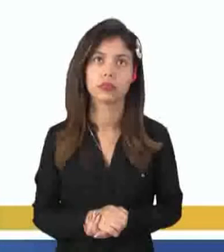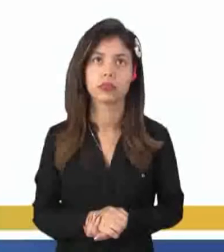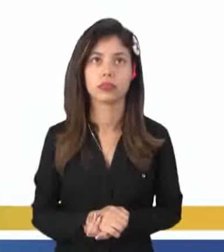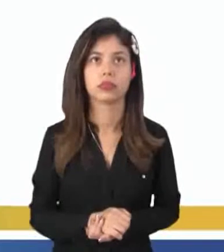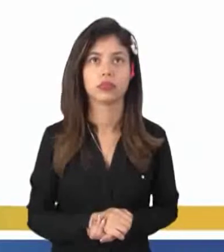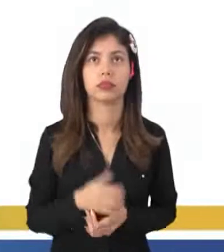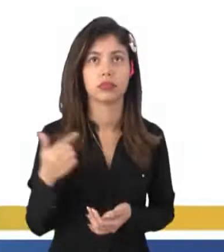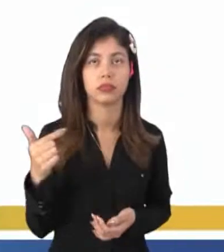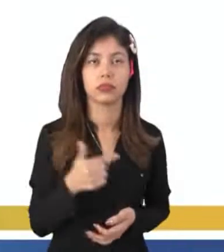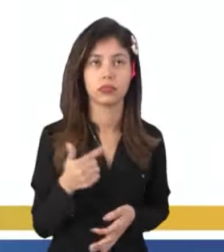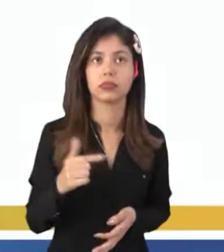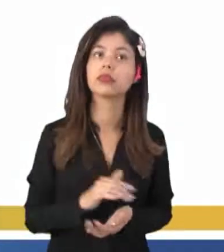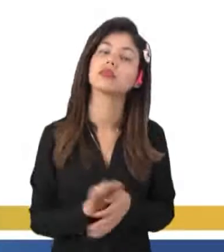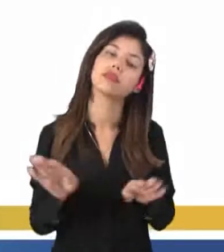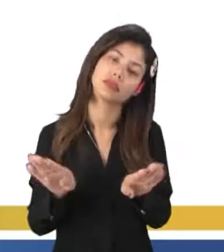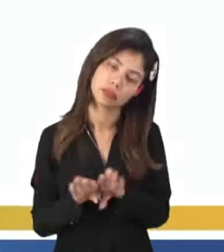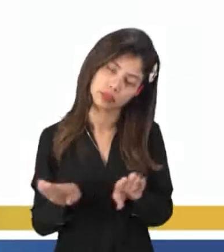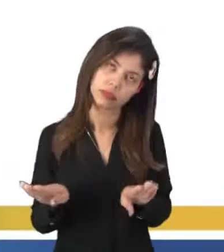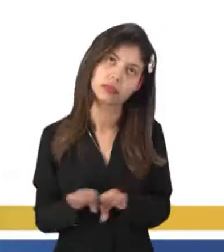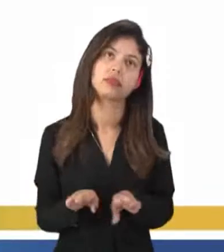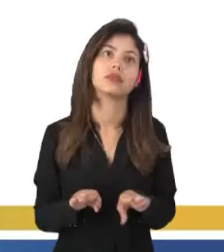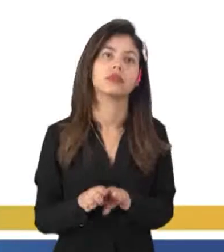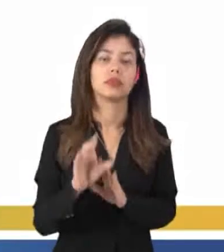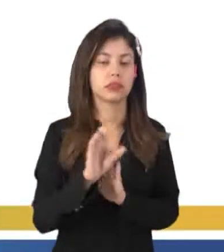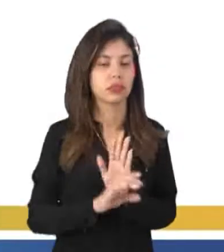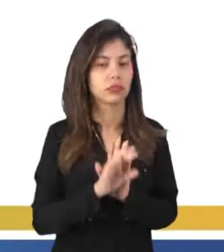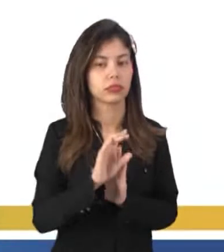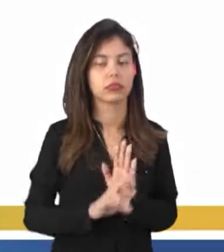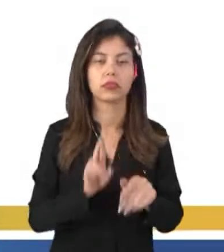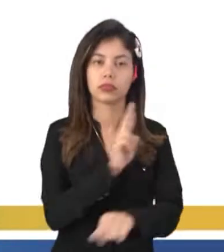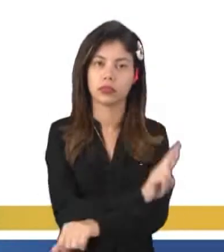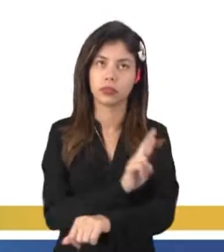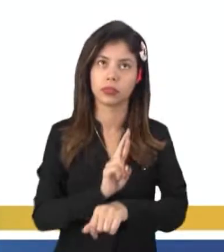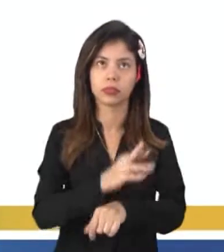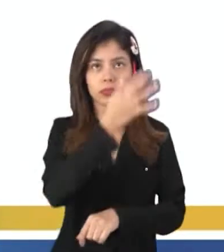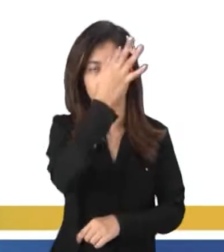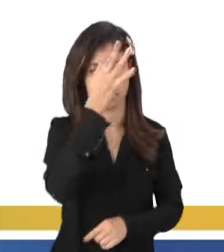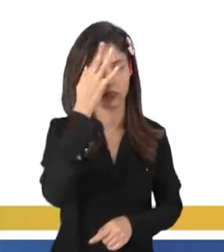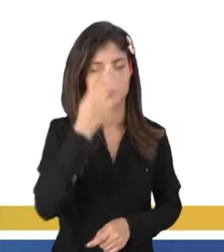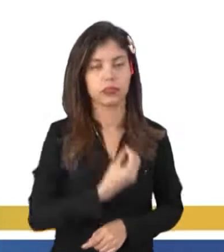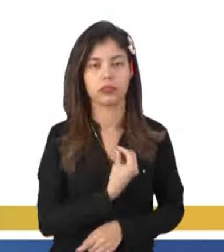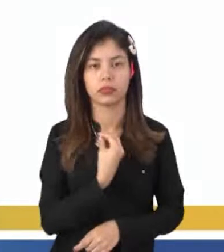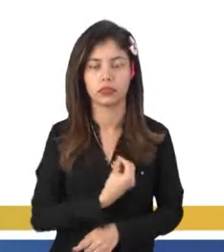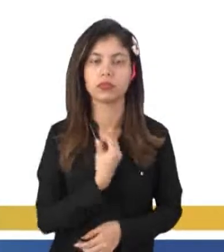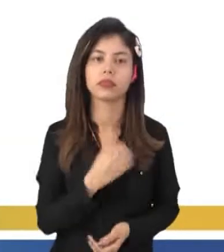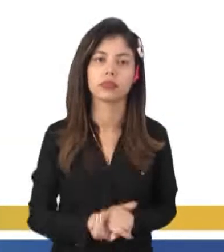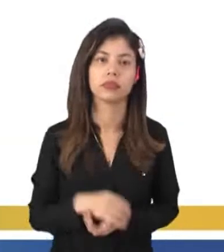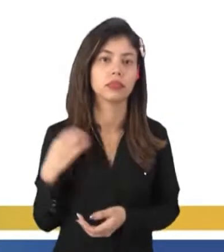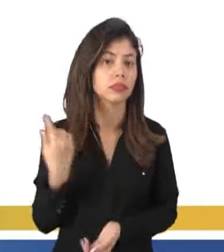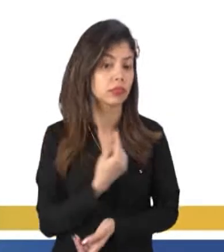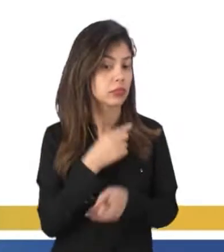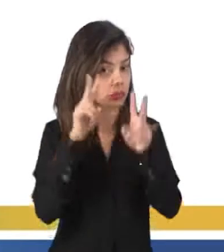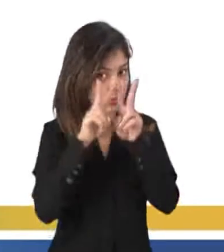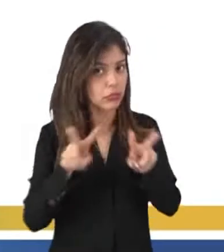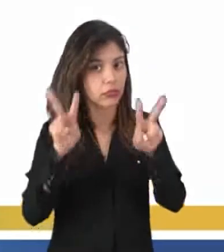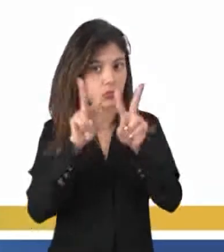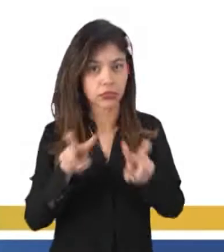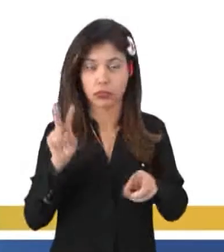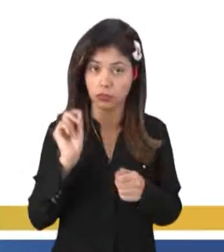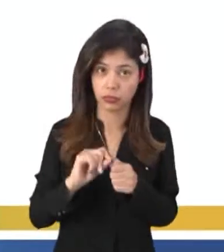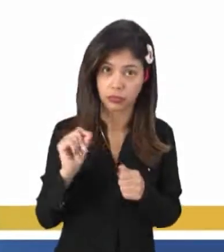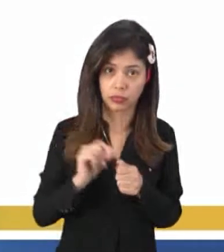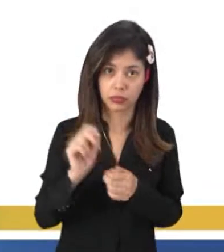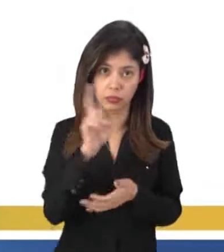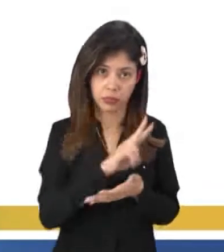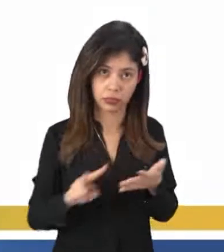No Exercitando 2, também temos aí o conceito de religião e filosofia de vida. Nós estivemos visualizando, né, fazendo